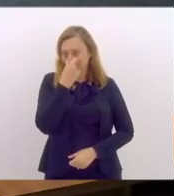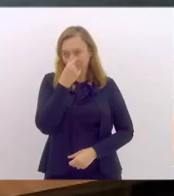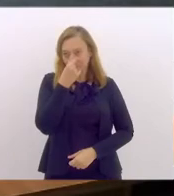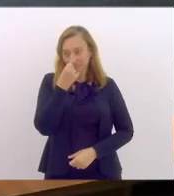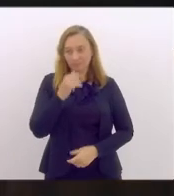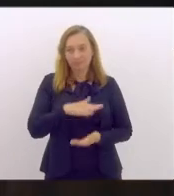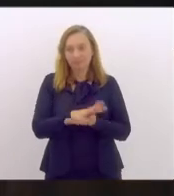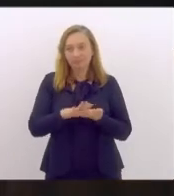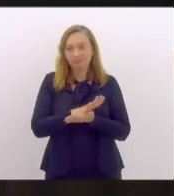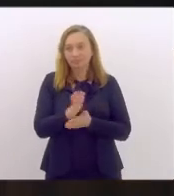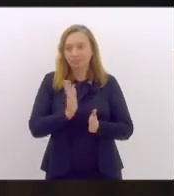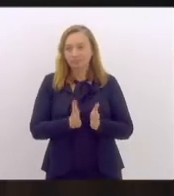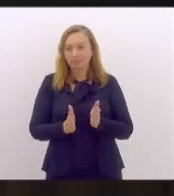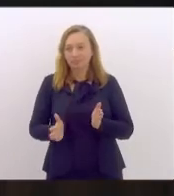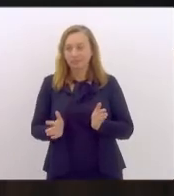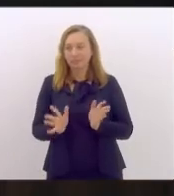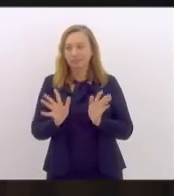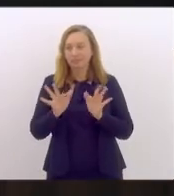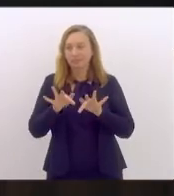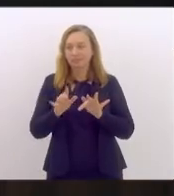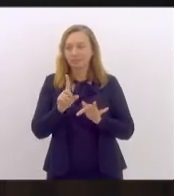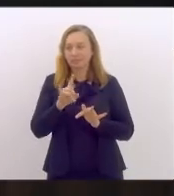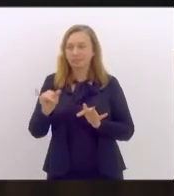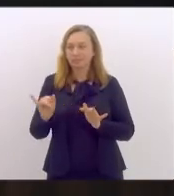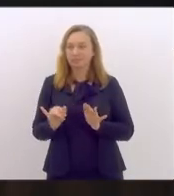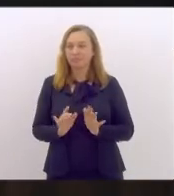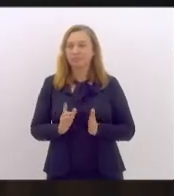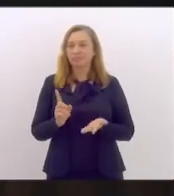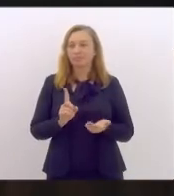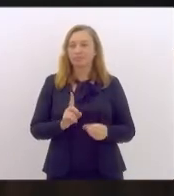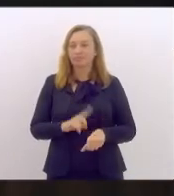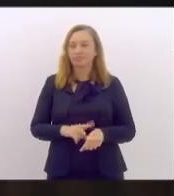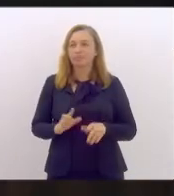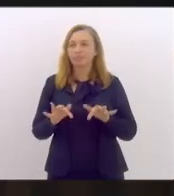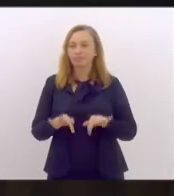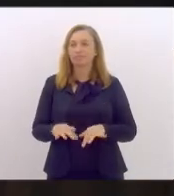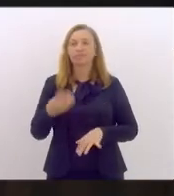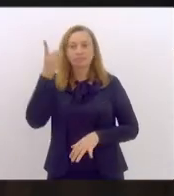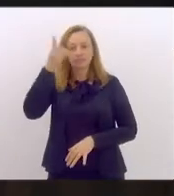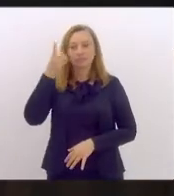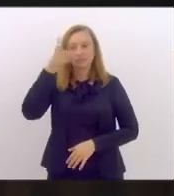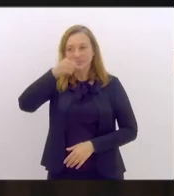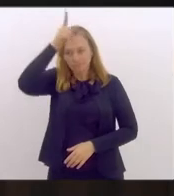nada mais a tratar na ordem do dia passa seus expediente final primeiro oradores